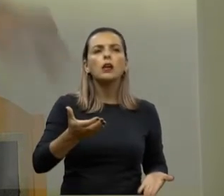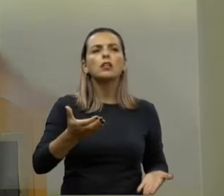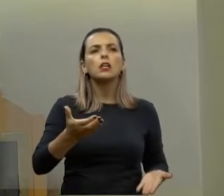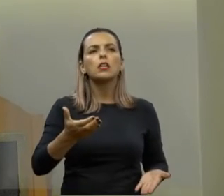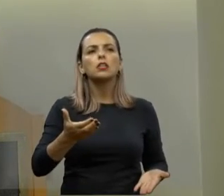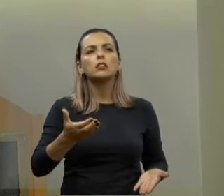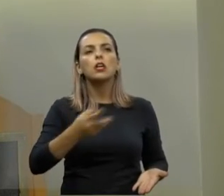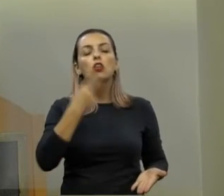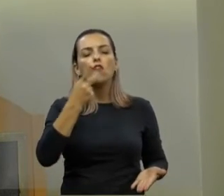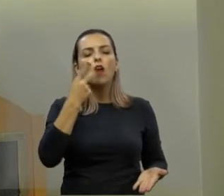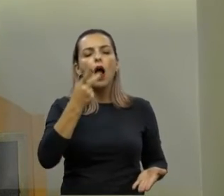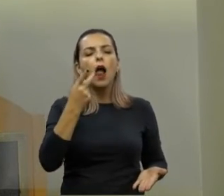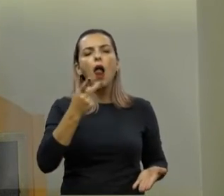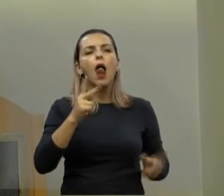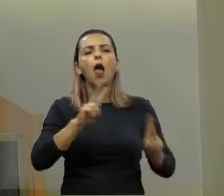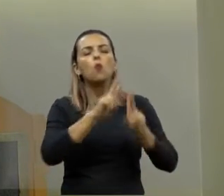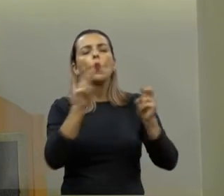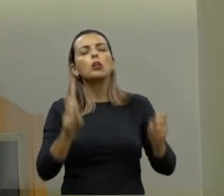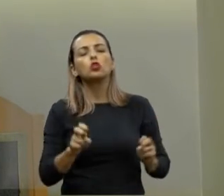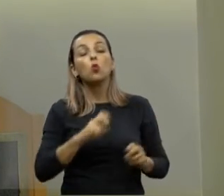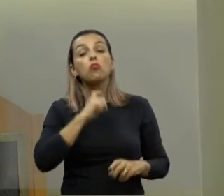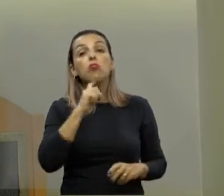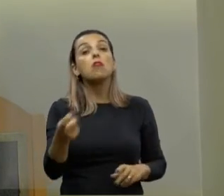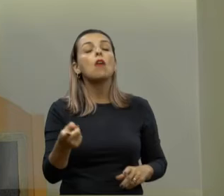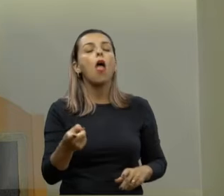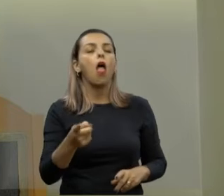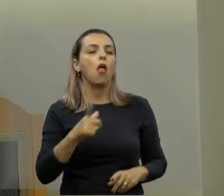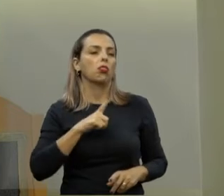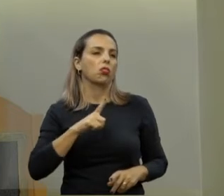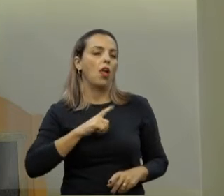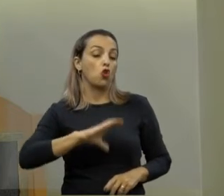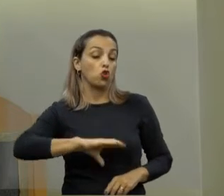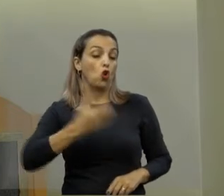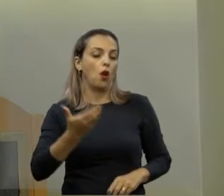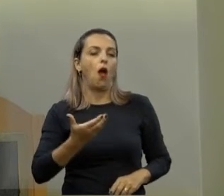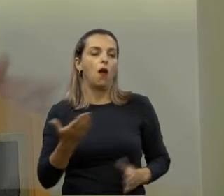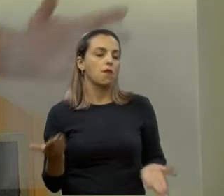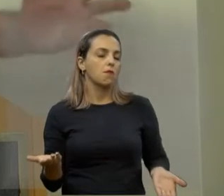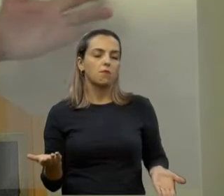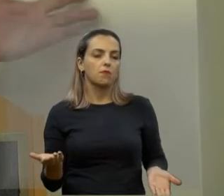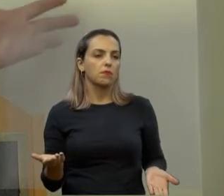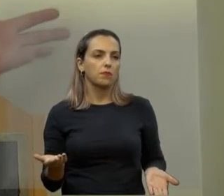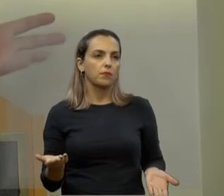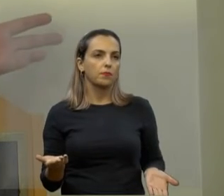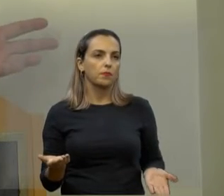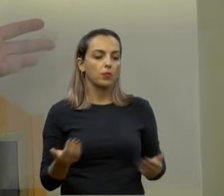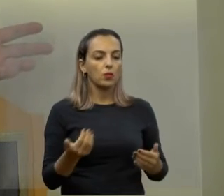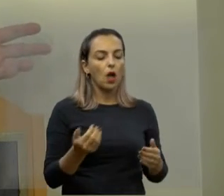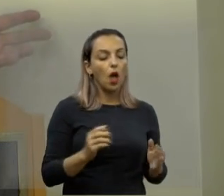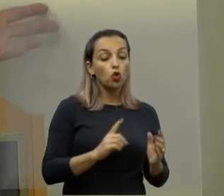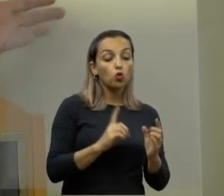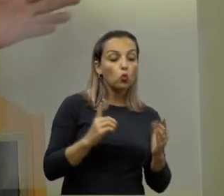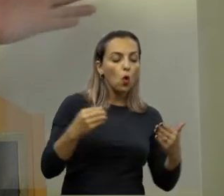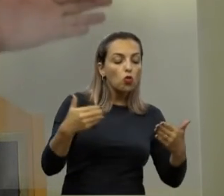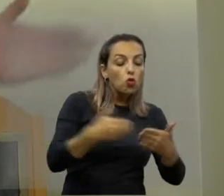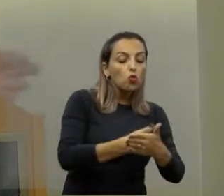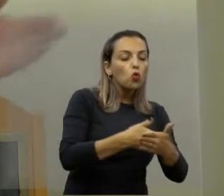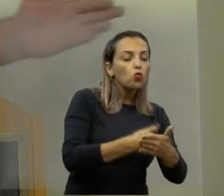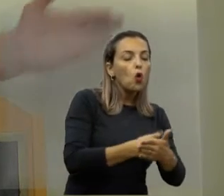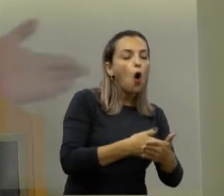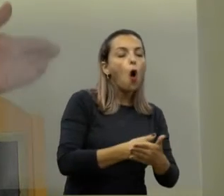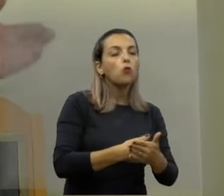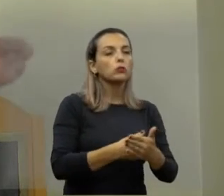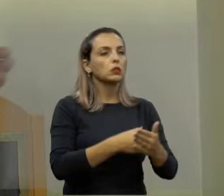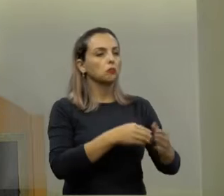meter o dentro dessa ferida ninguém teve tempo não se escondem os e